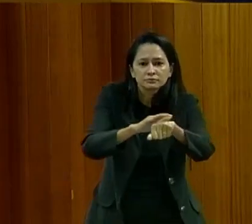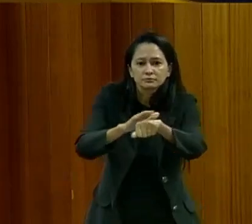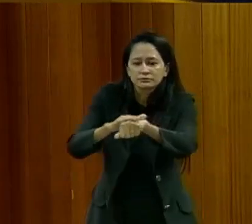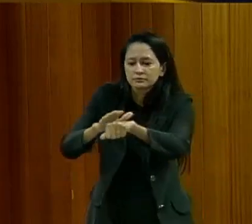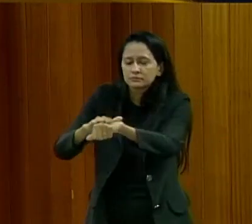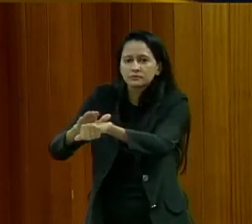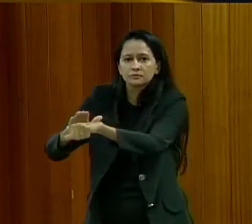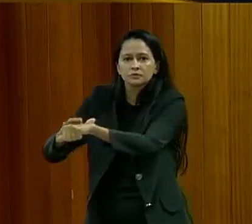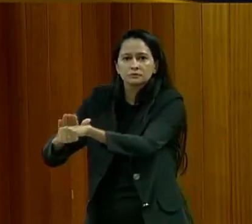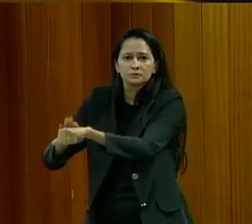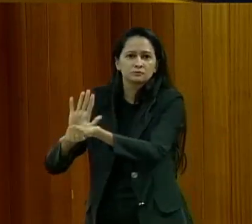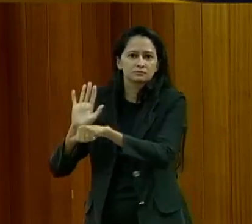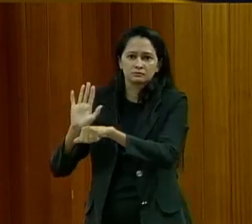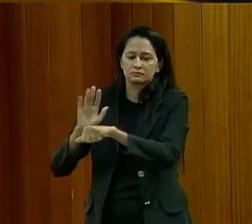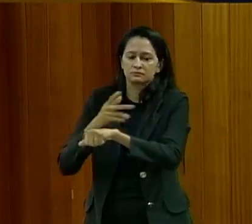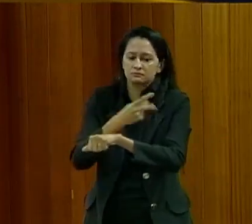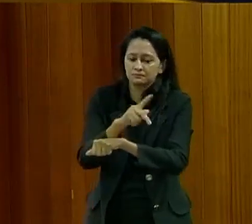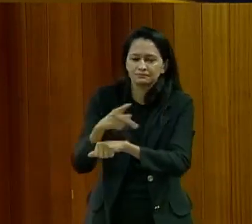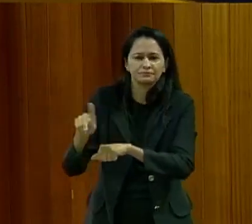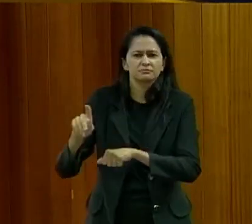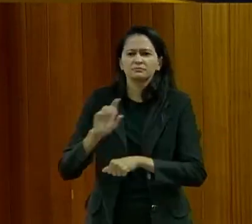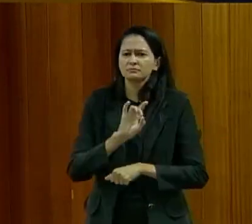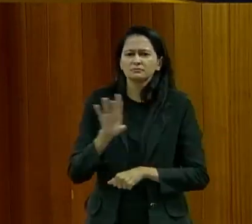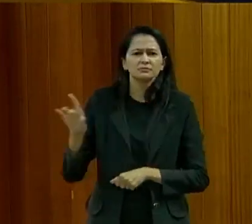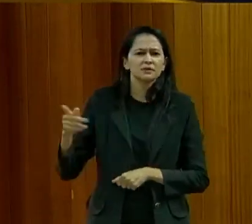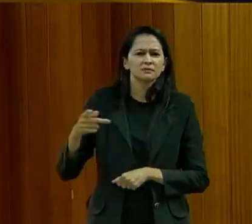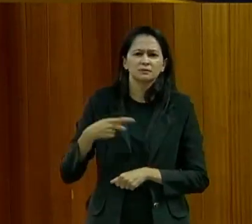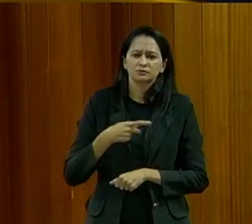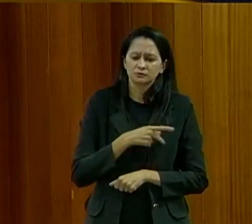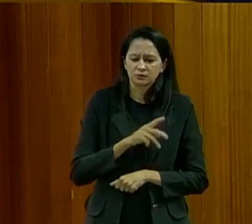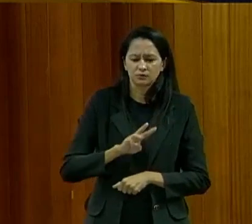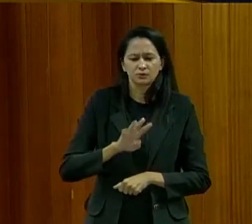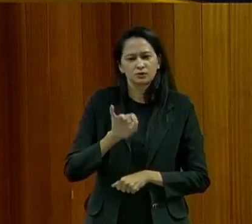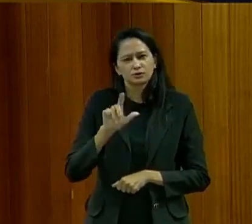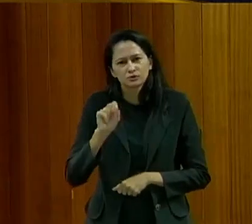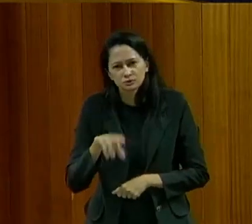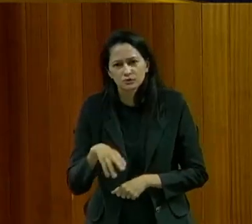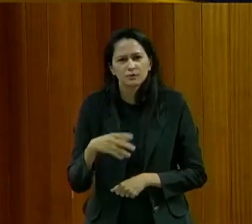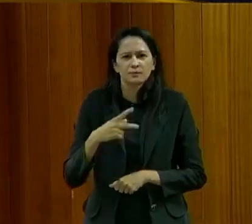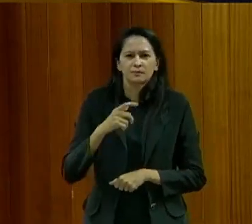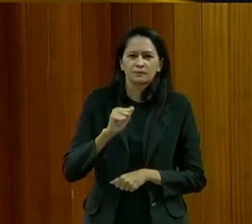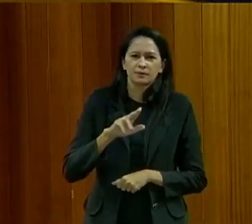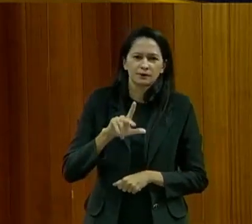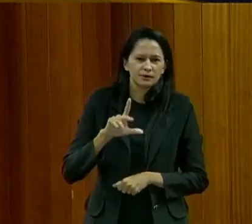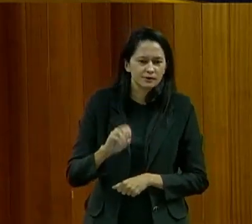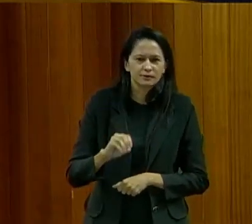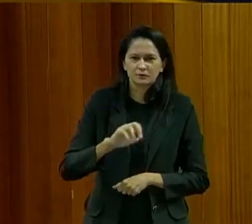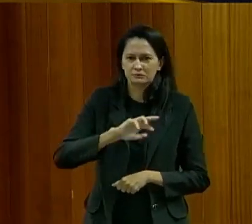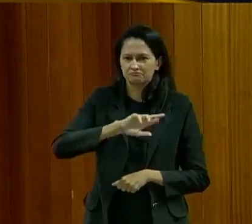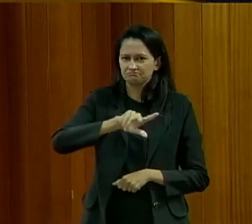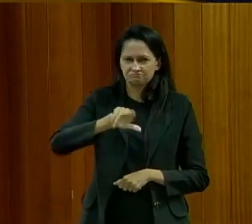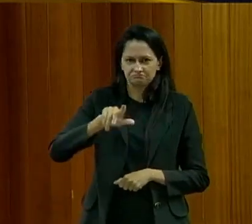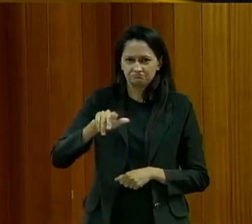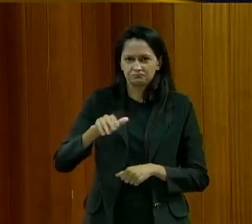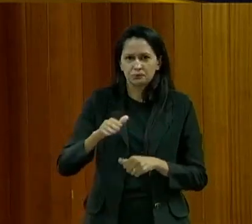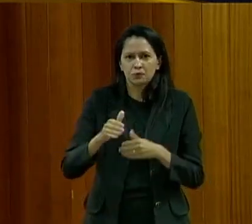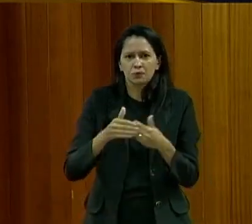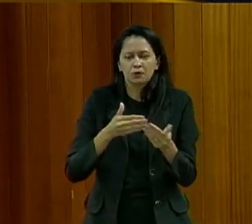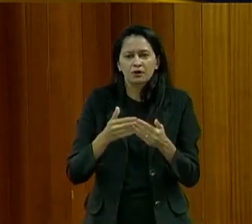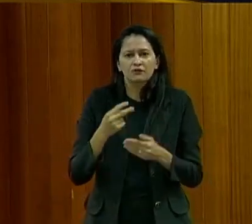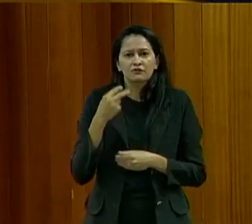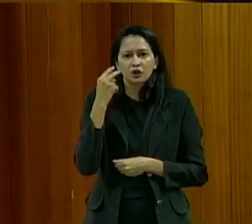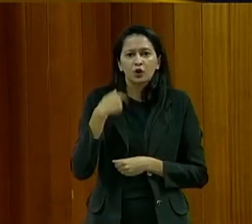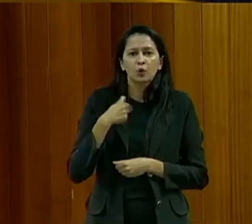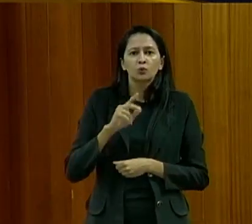vereador Paulinho, vereador Azulim, vereador Pastor Wilson, que são os membros que estão aqui, e nunca, nunca